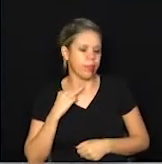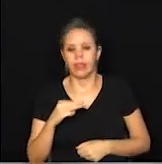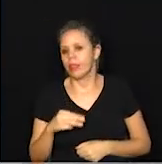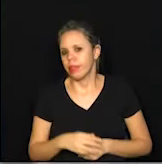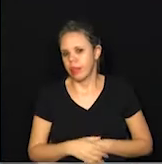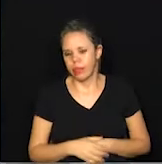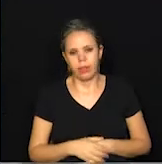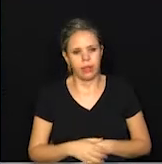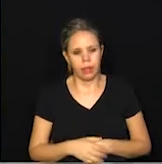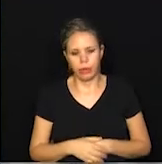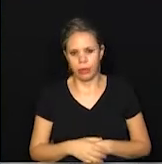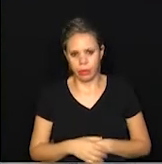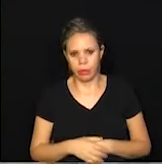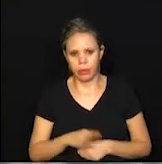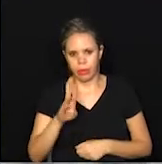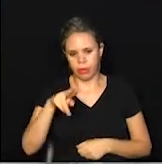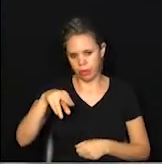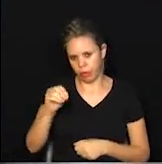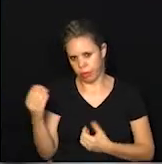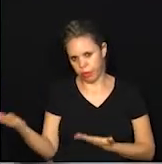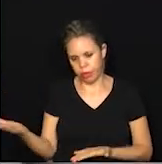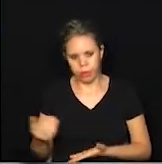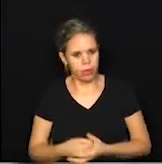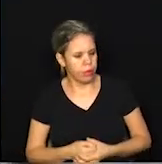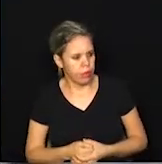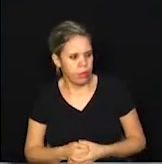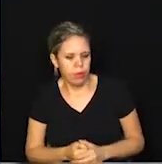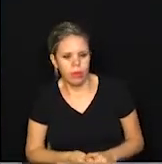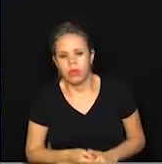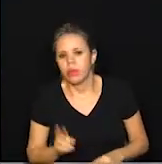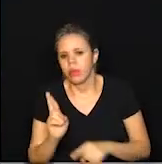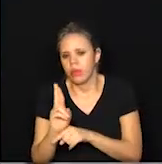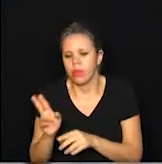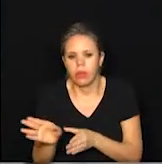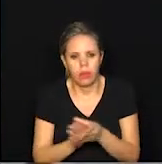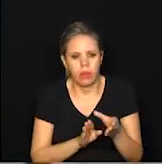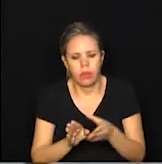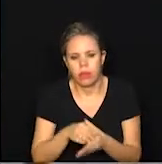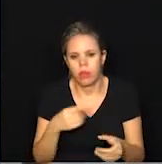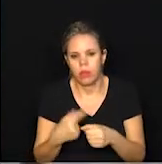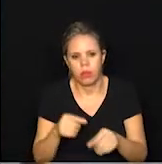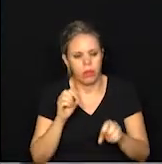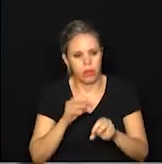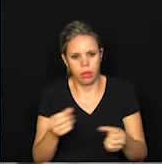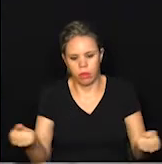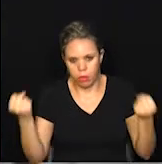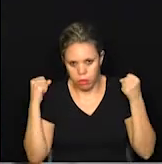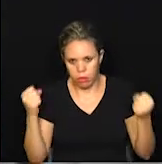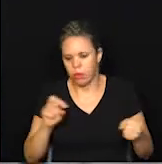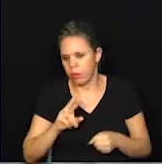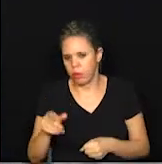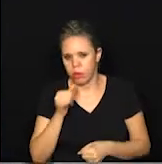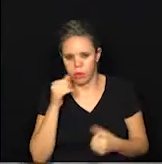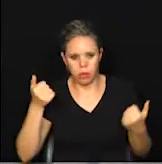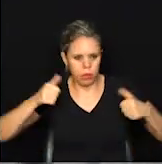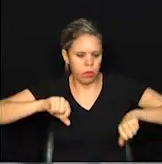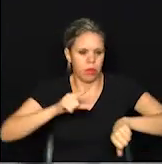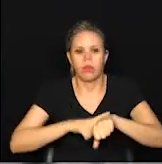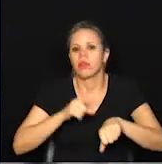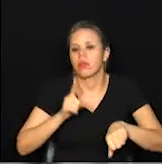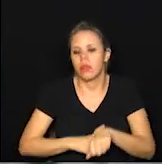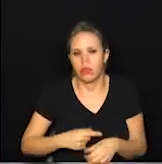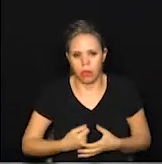através do Bruno, que está aqui. Eu represento o Conselho Regional de Educação Física, talvez num dos piores